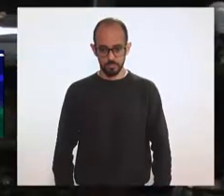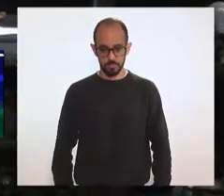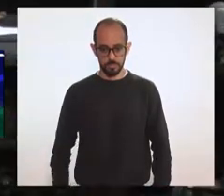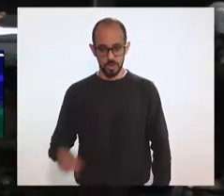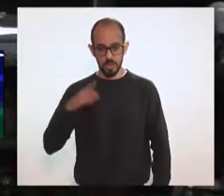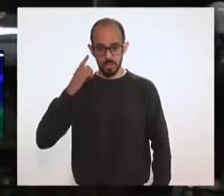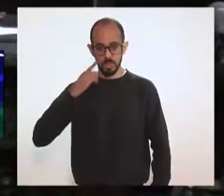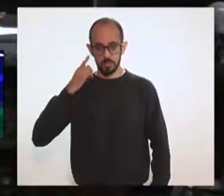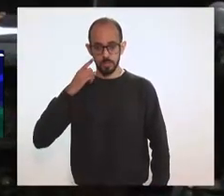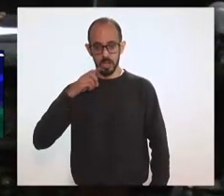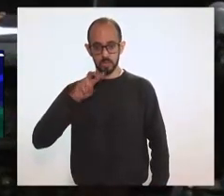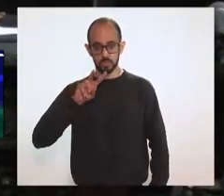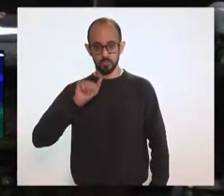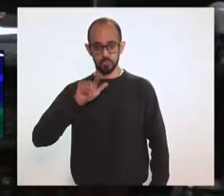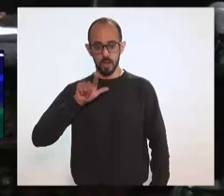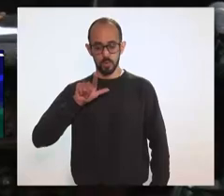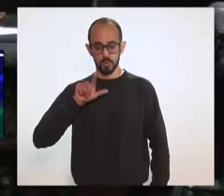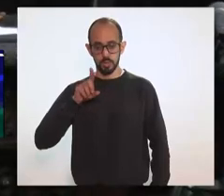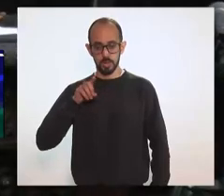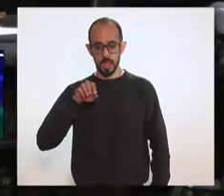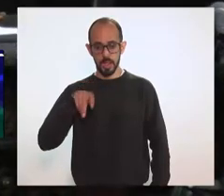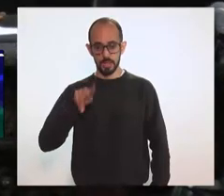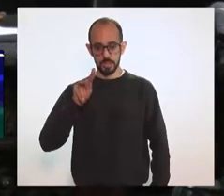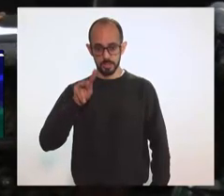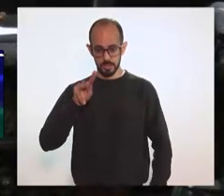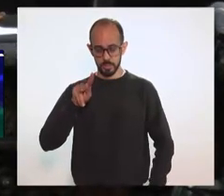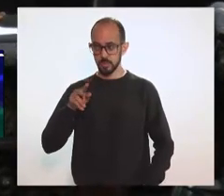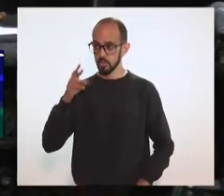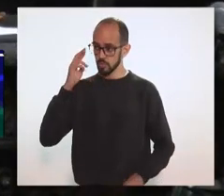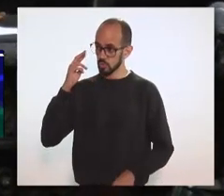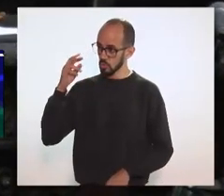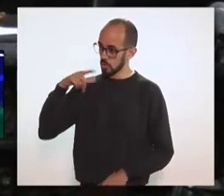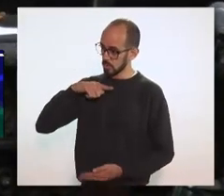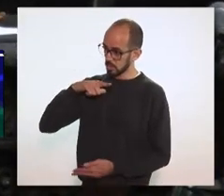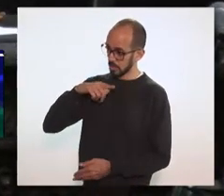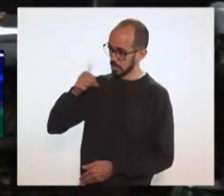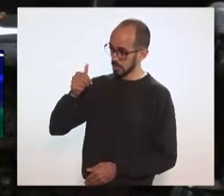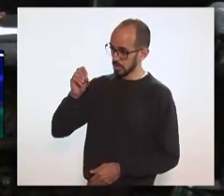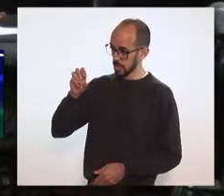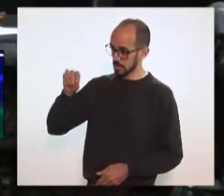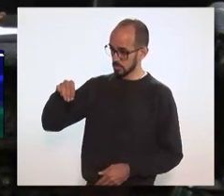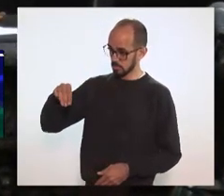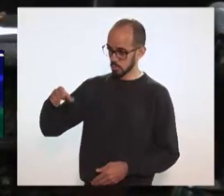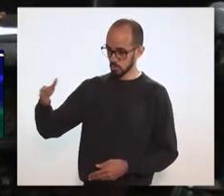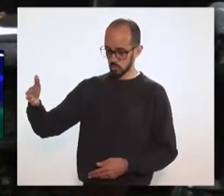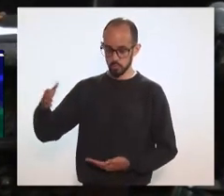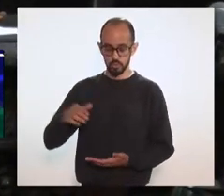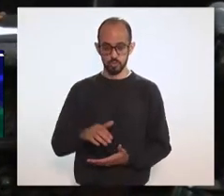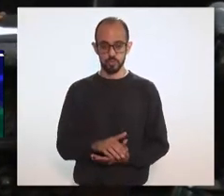Deputado Valdec Carneiro, o senhor dispõe de 10 minutos regimentais.